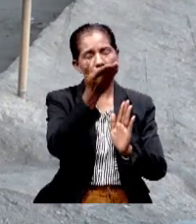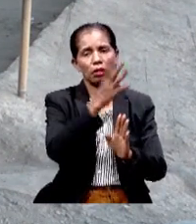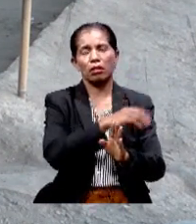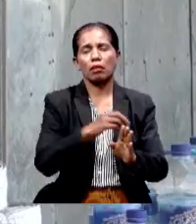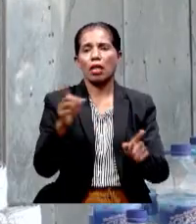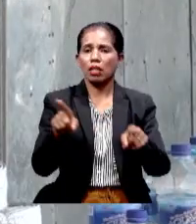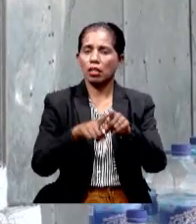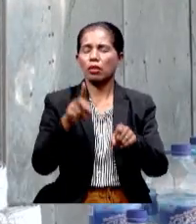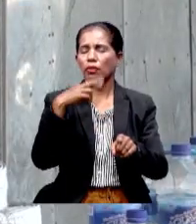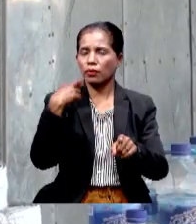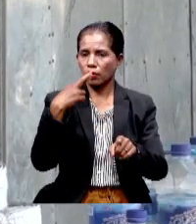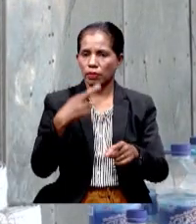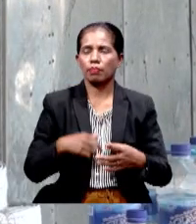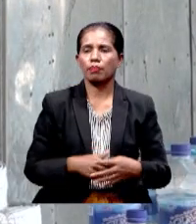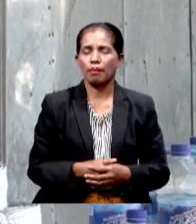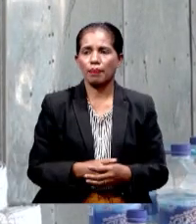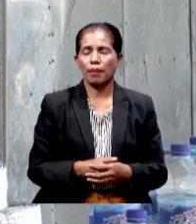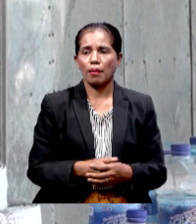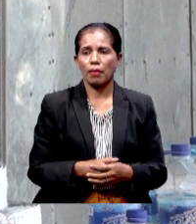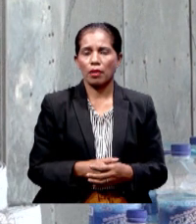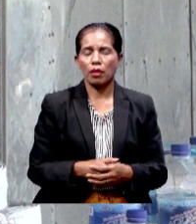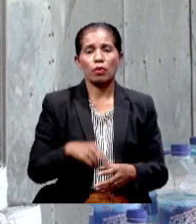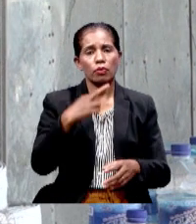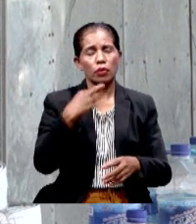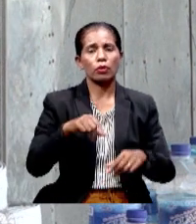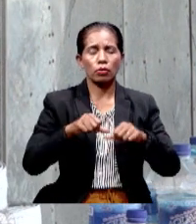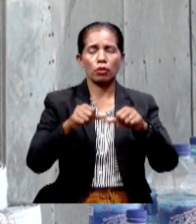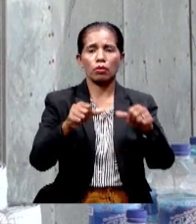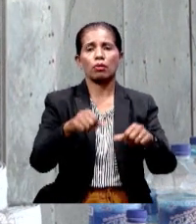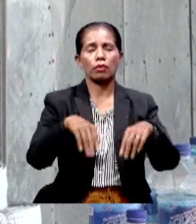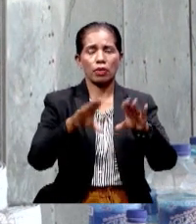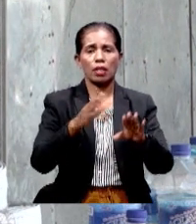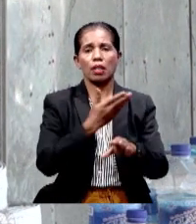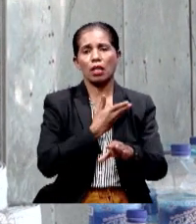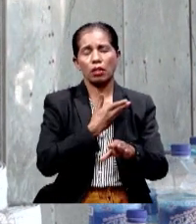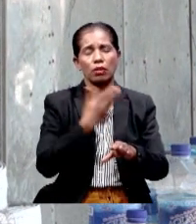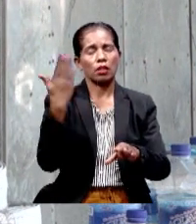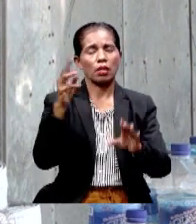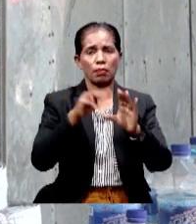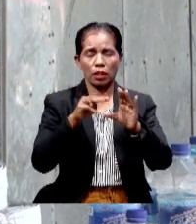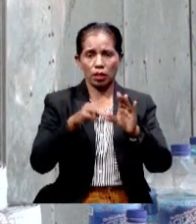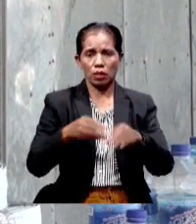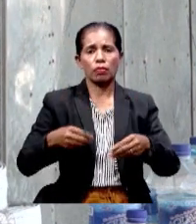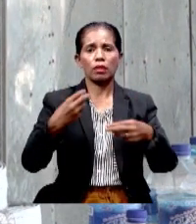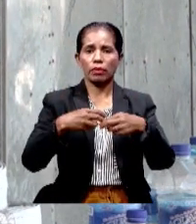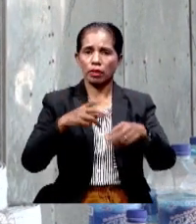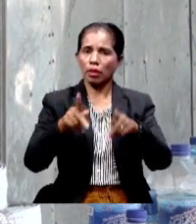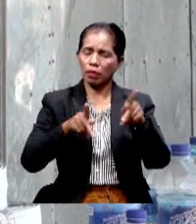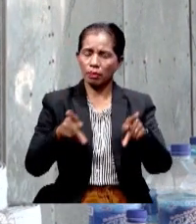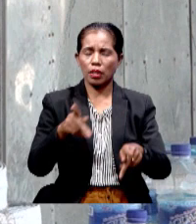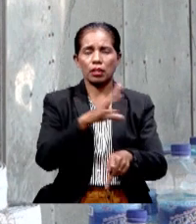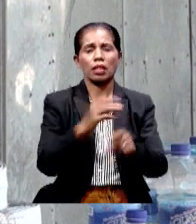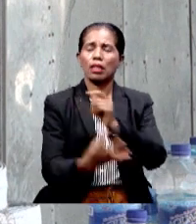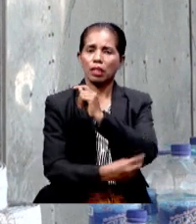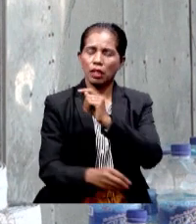fos. Falling fos continua sai macasi a mercado railaran, no foi impacto ba povo que xira nebe lai